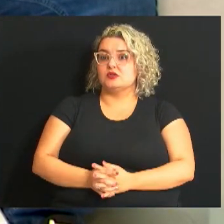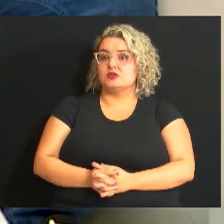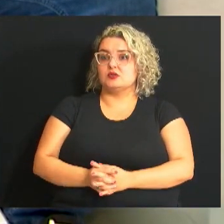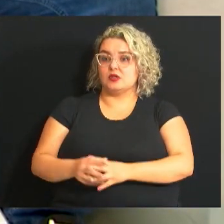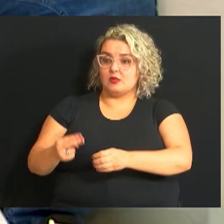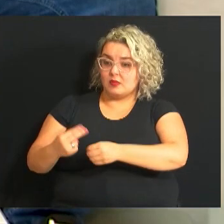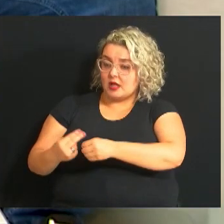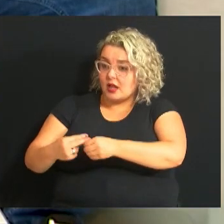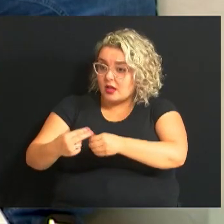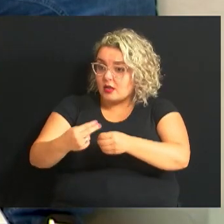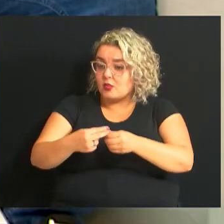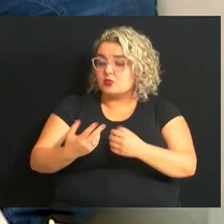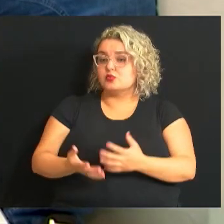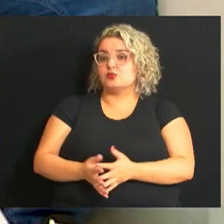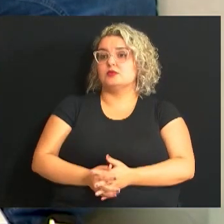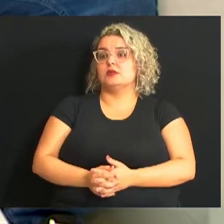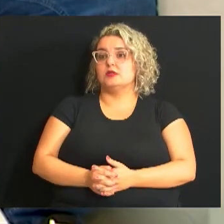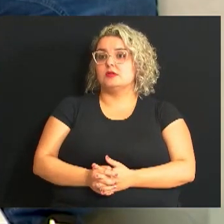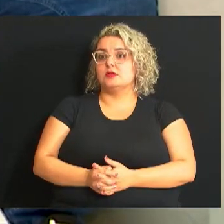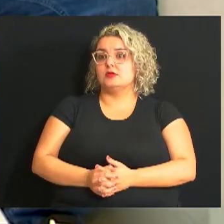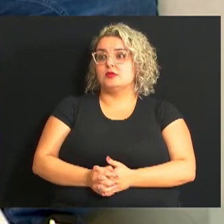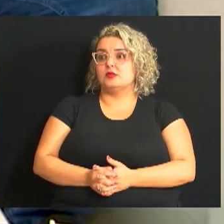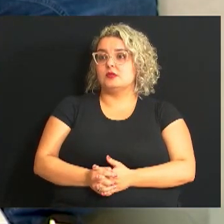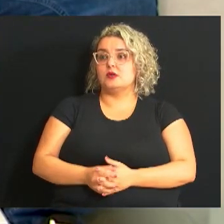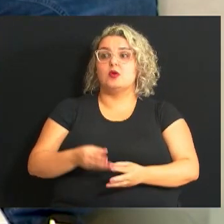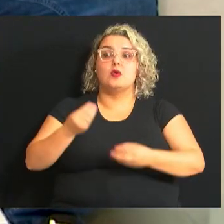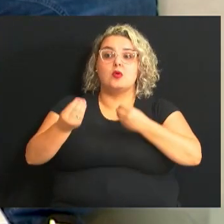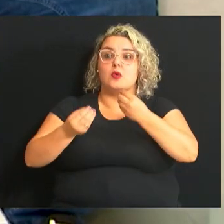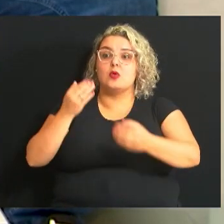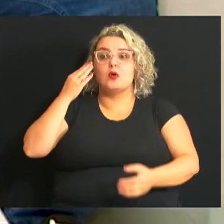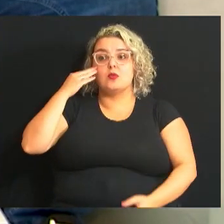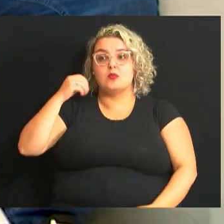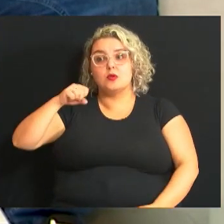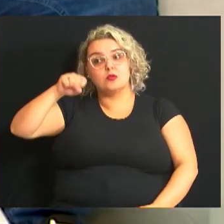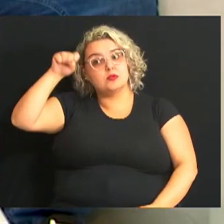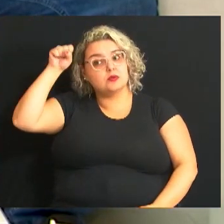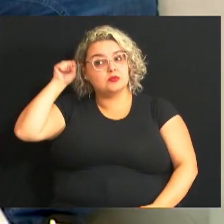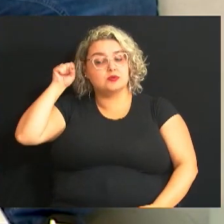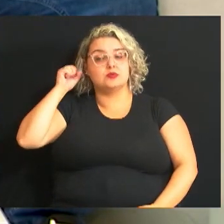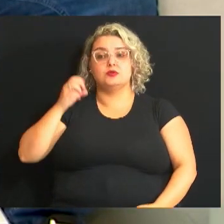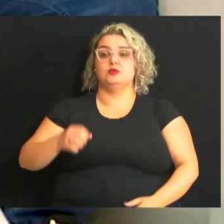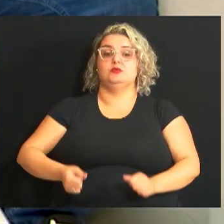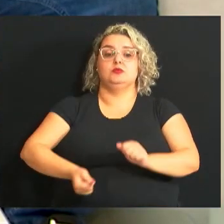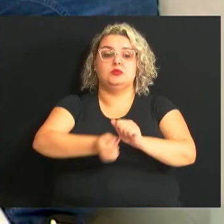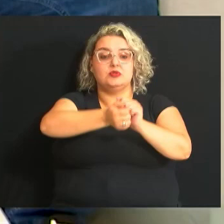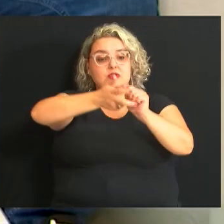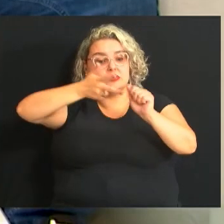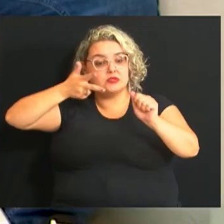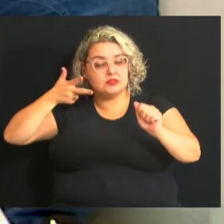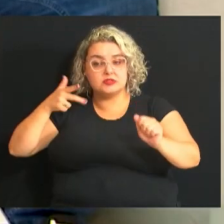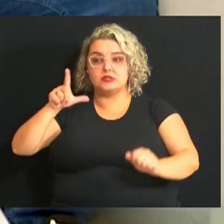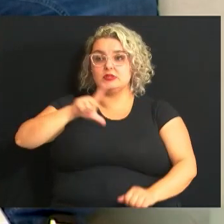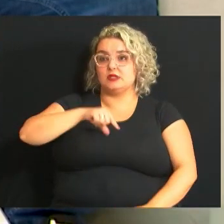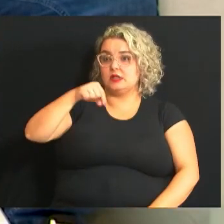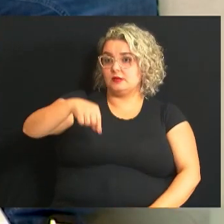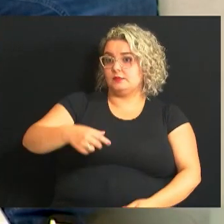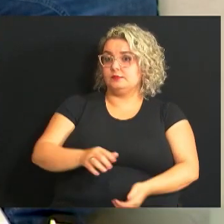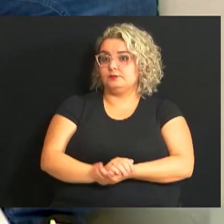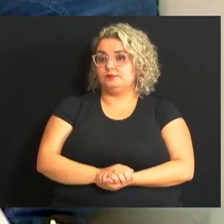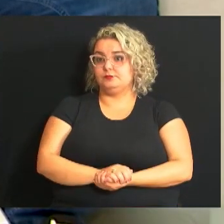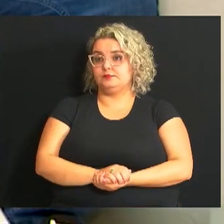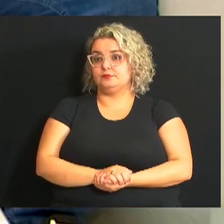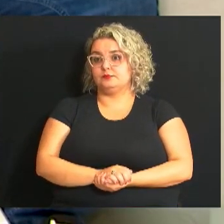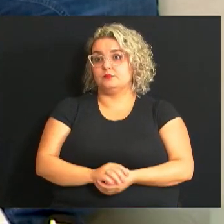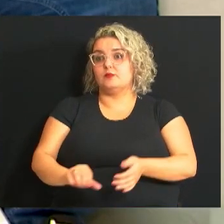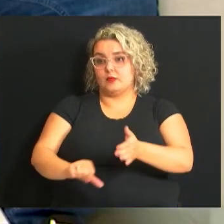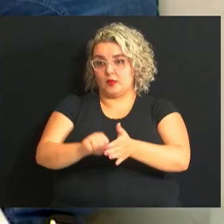Unicamp, né? Como soube desse vestibular indígena que tem aqui? Primeiramente a gente